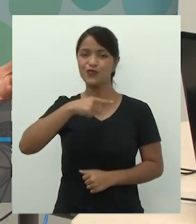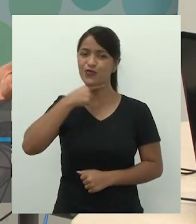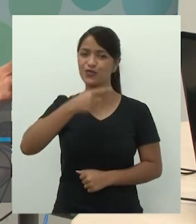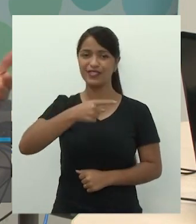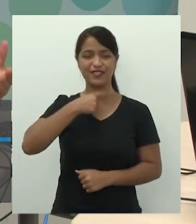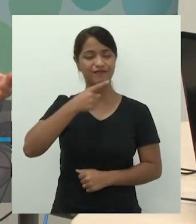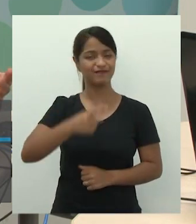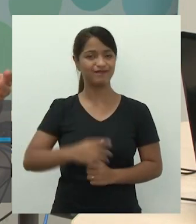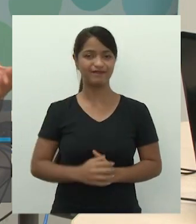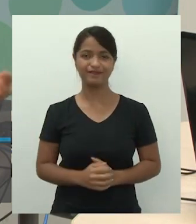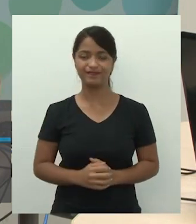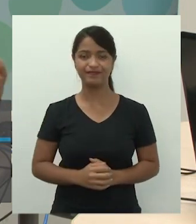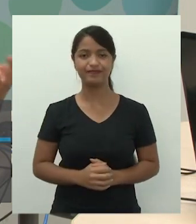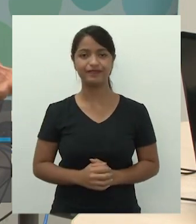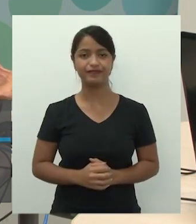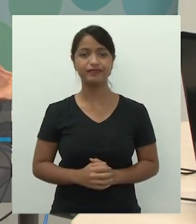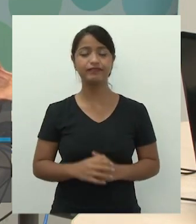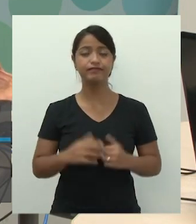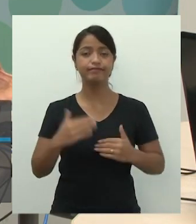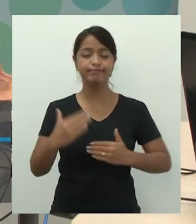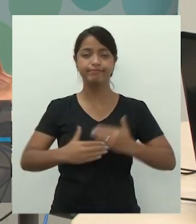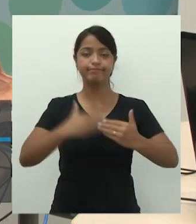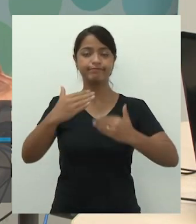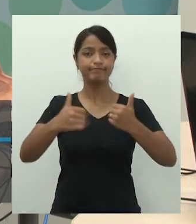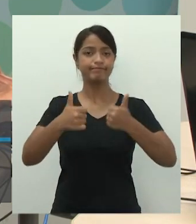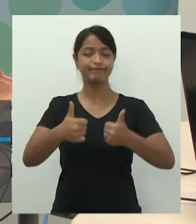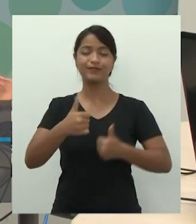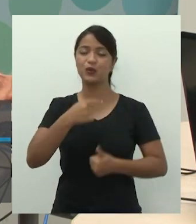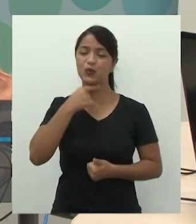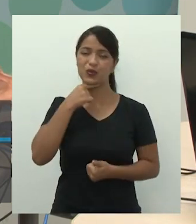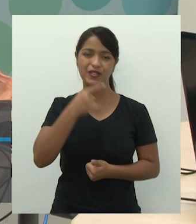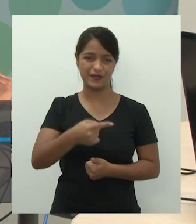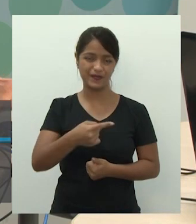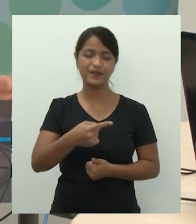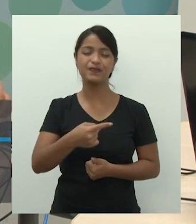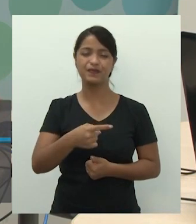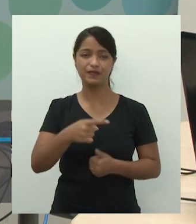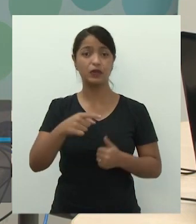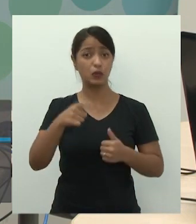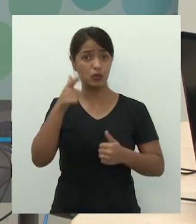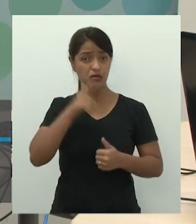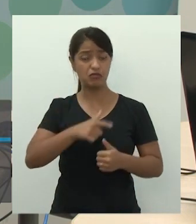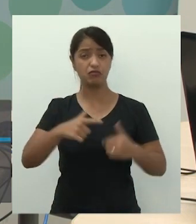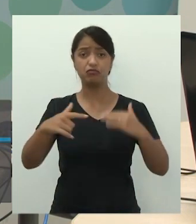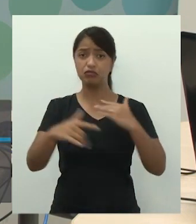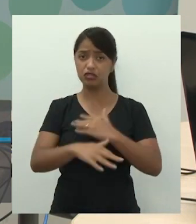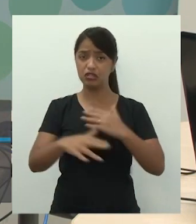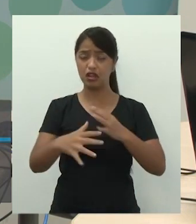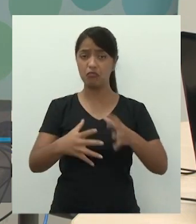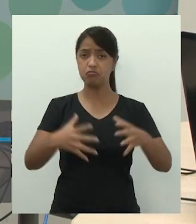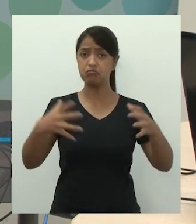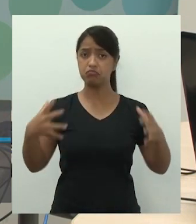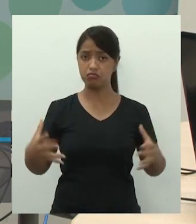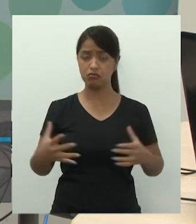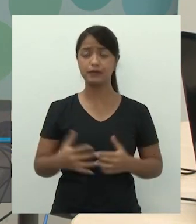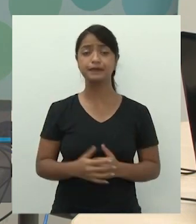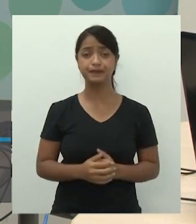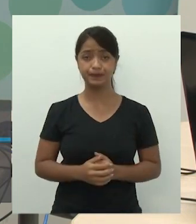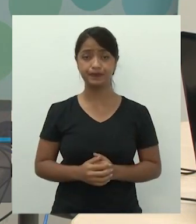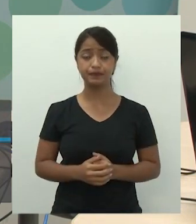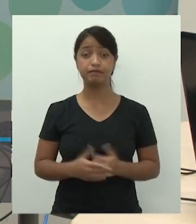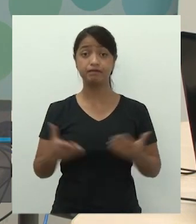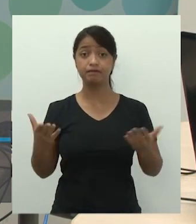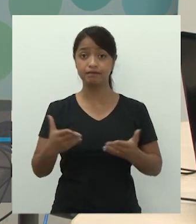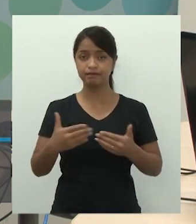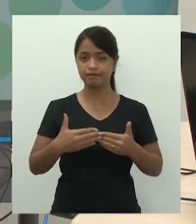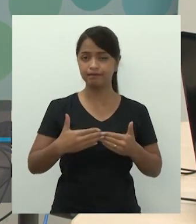região, não conseguiria, né, se desenvolver como se desenvolveu, que é uma grande civilização aí. E a gente vai começar a problematizar um pouquinho